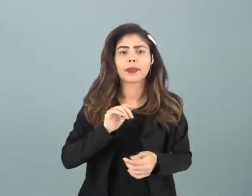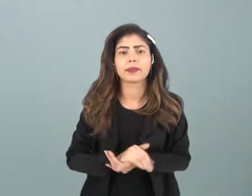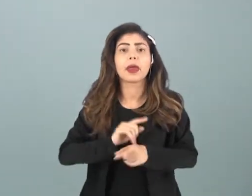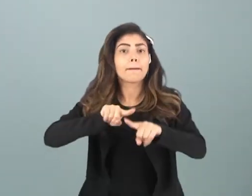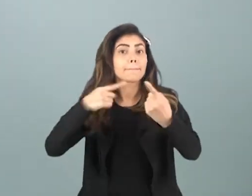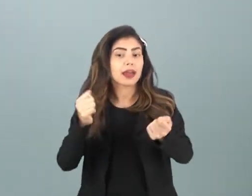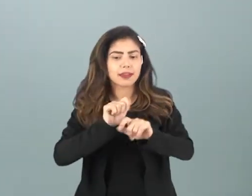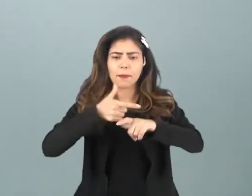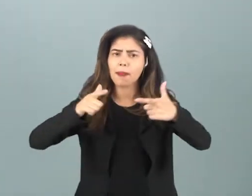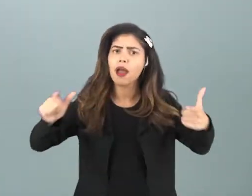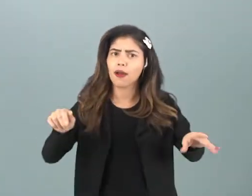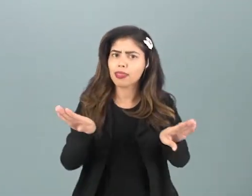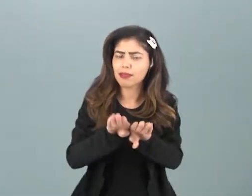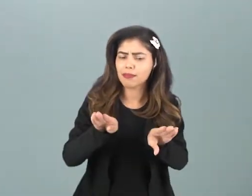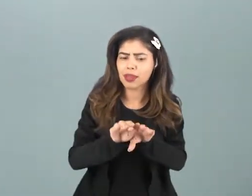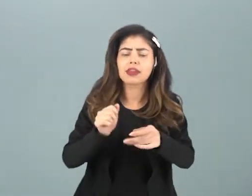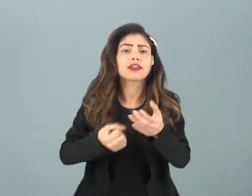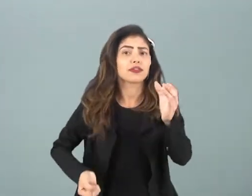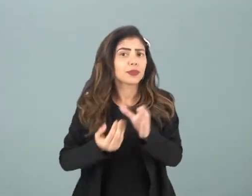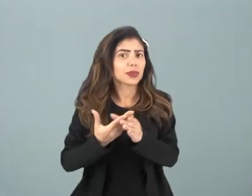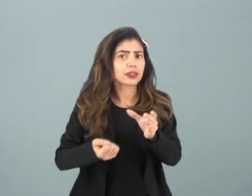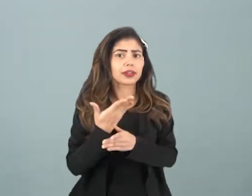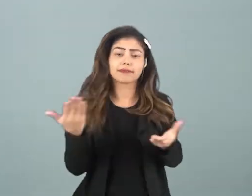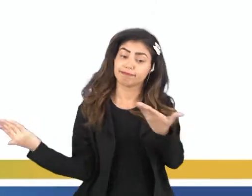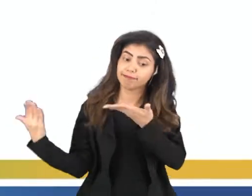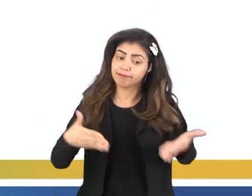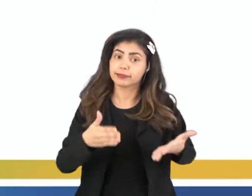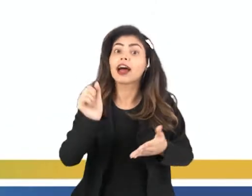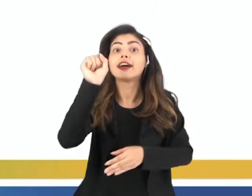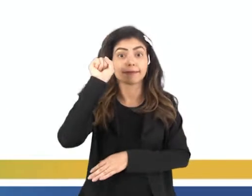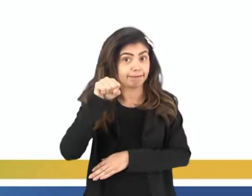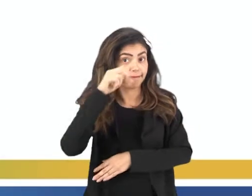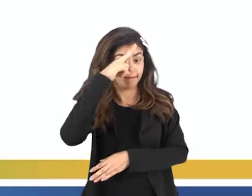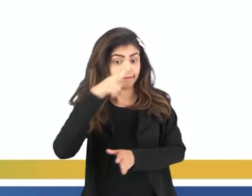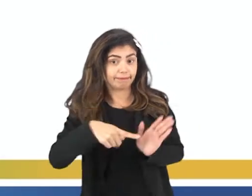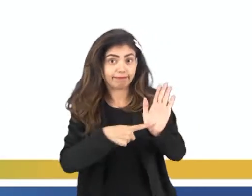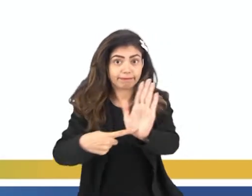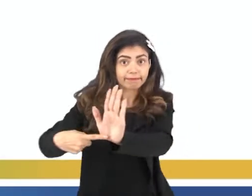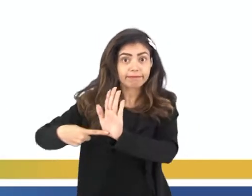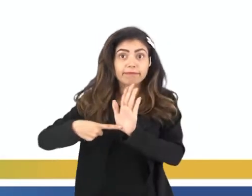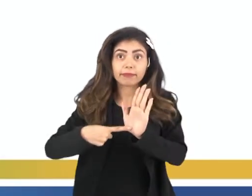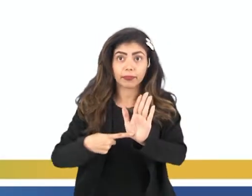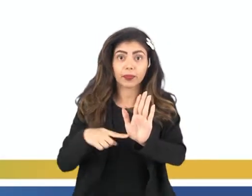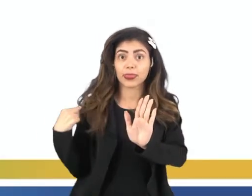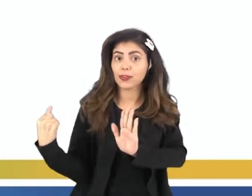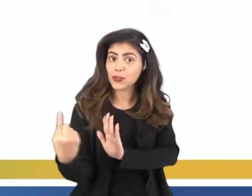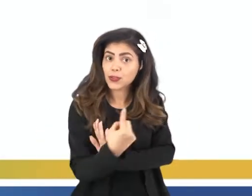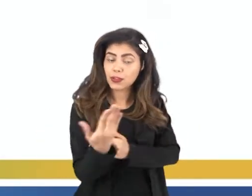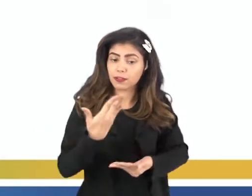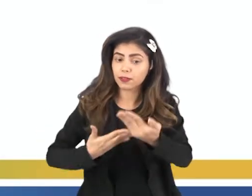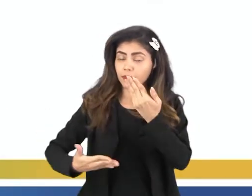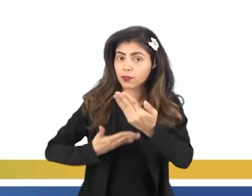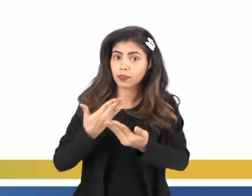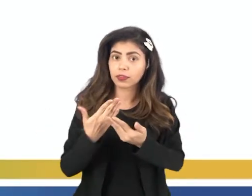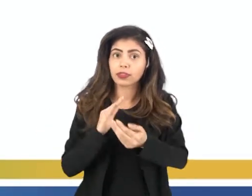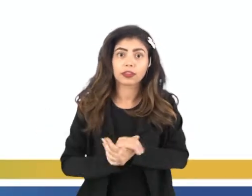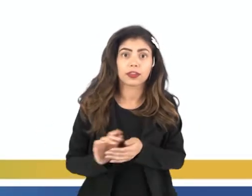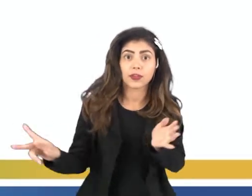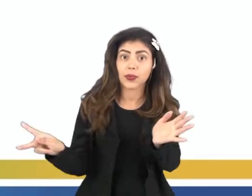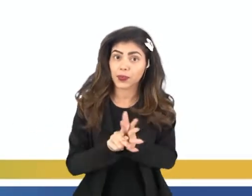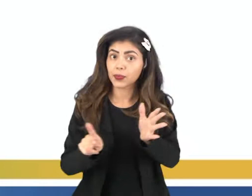maior volume de produção, permitindo assim que cada vez mais nosso relacionamento com a